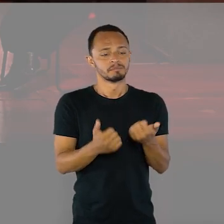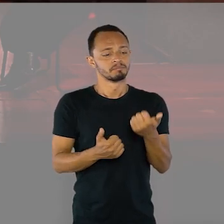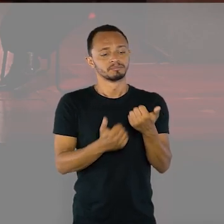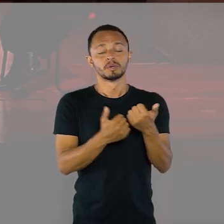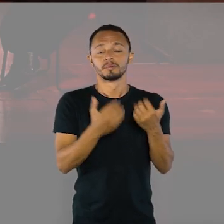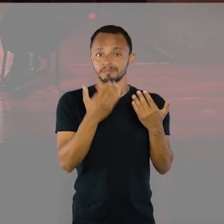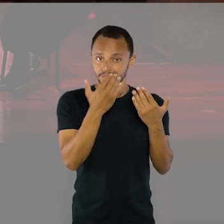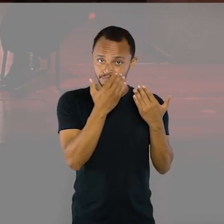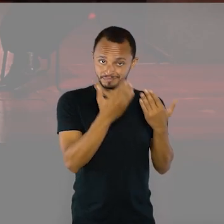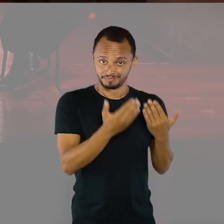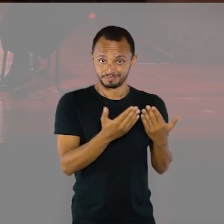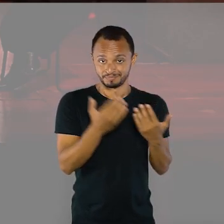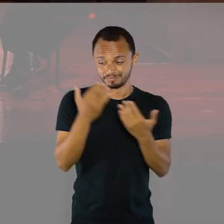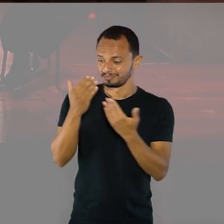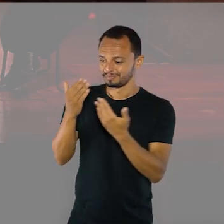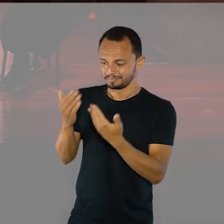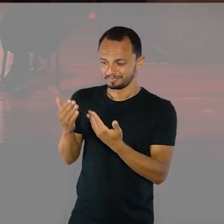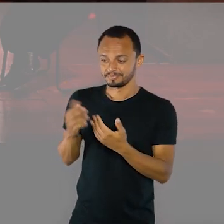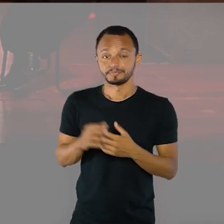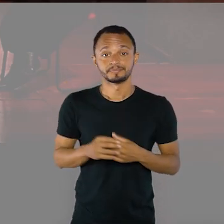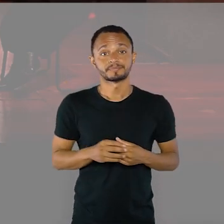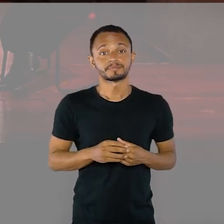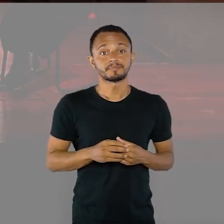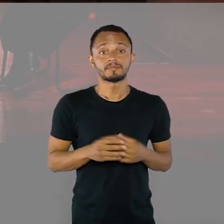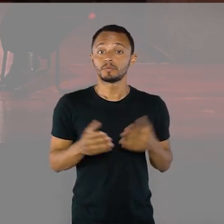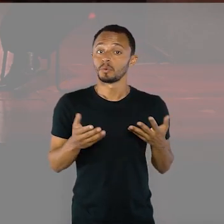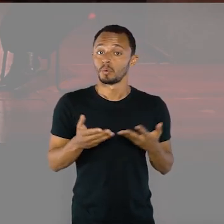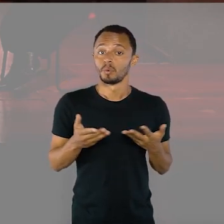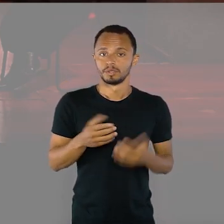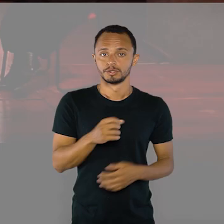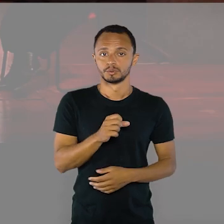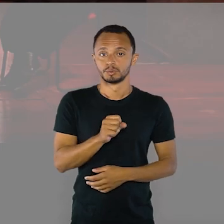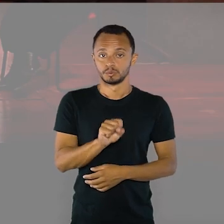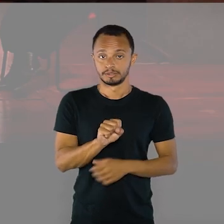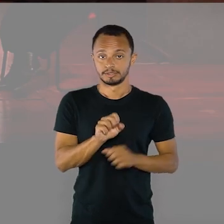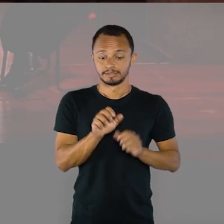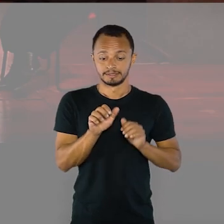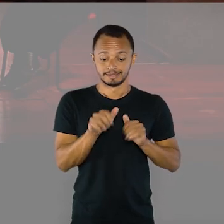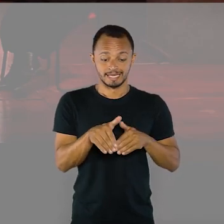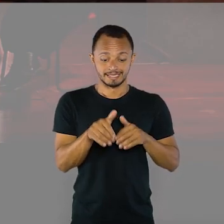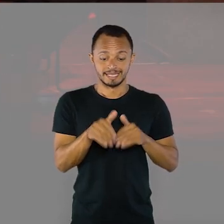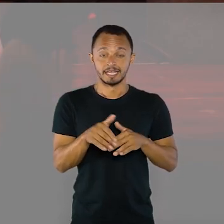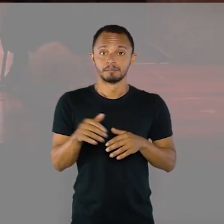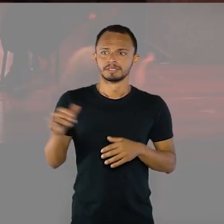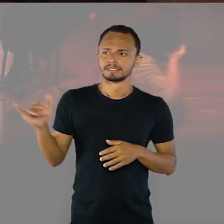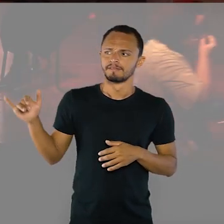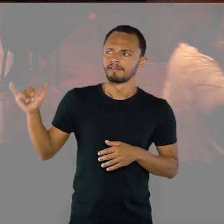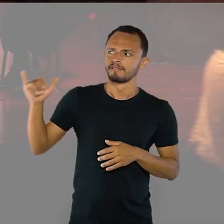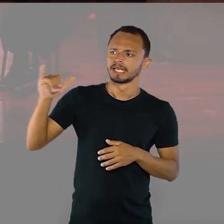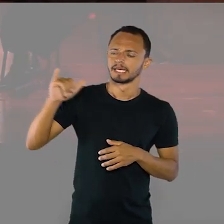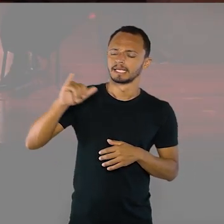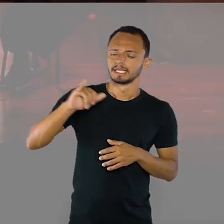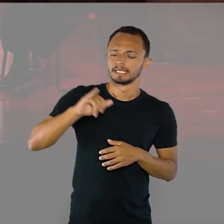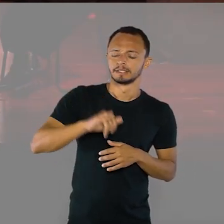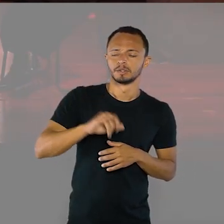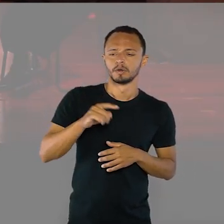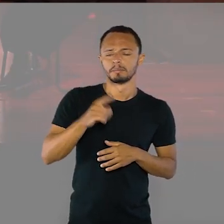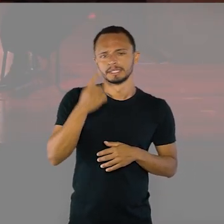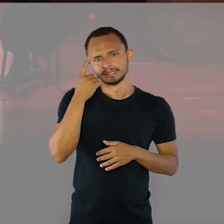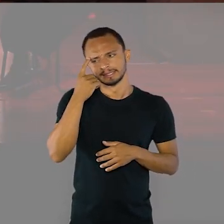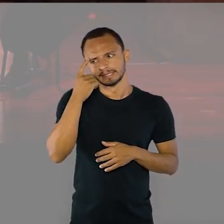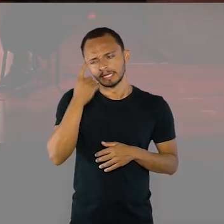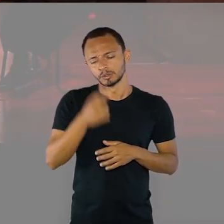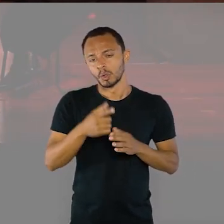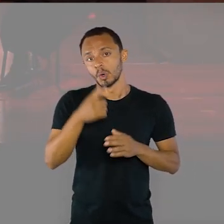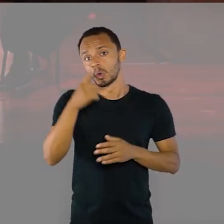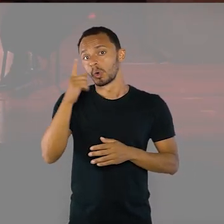que tem ficado para nós, e hoje, nesse 8 de setembro, né, a gente veio de viagem, hoje ainda meio preocupados, pensando sobre o dia de ontem,